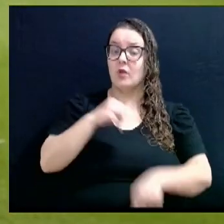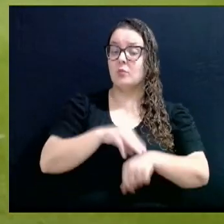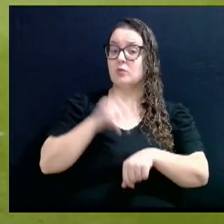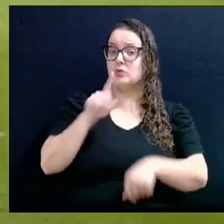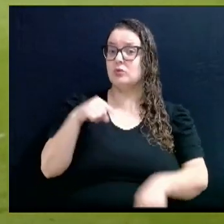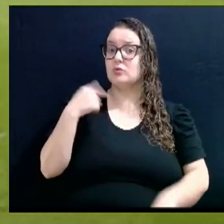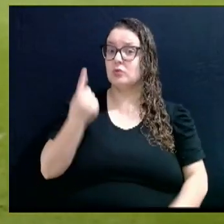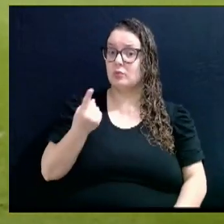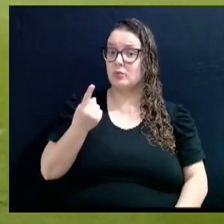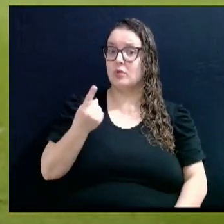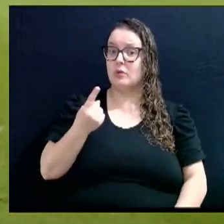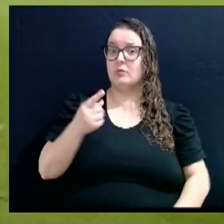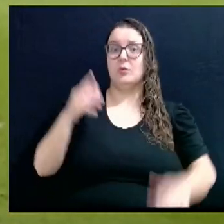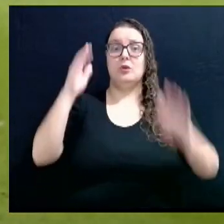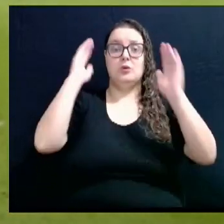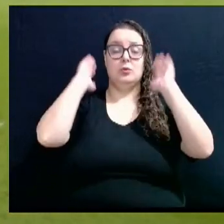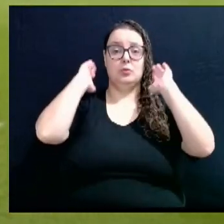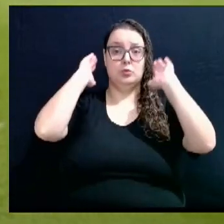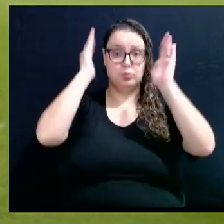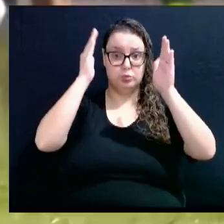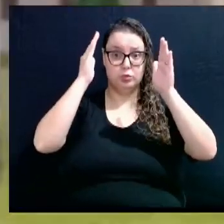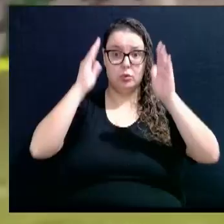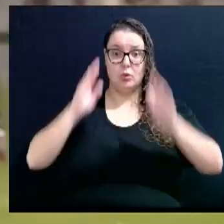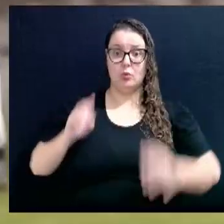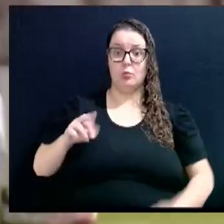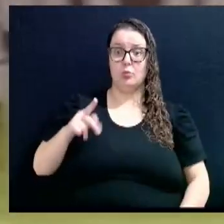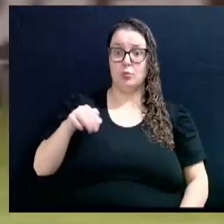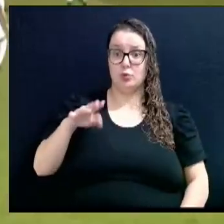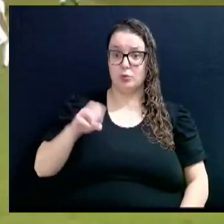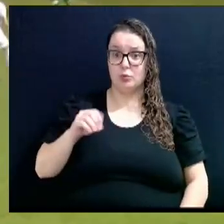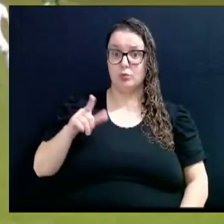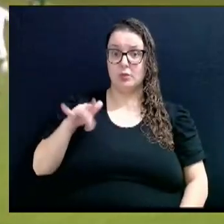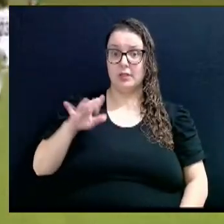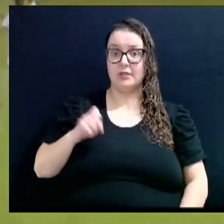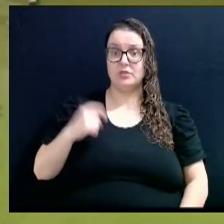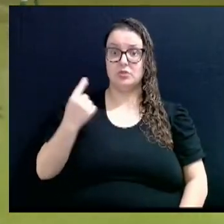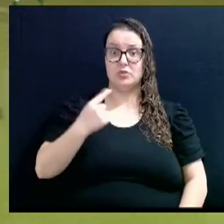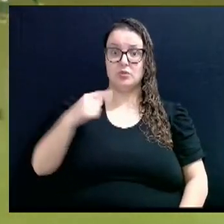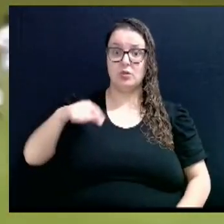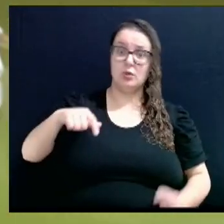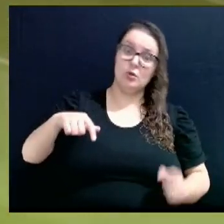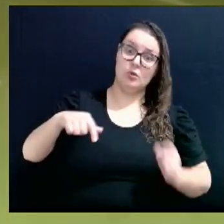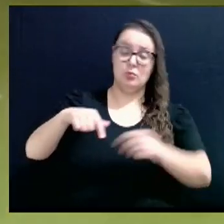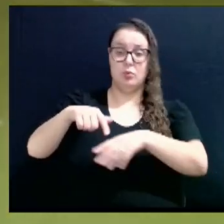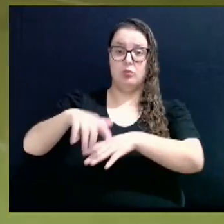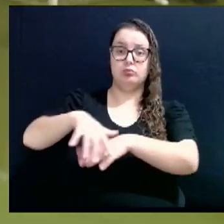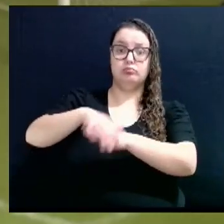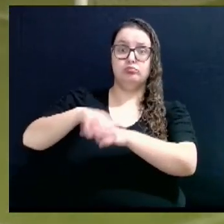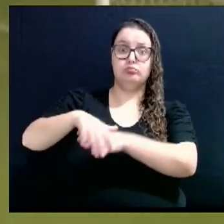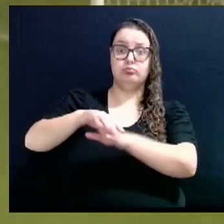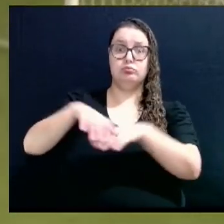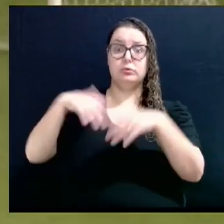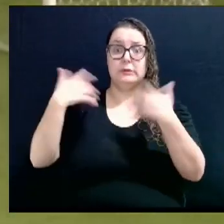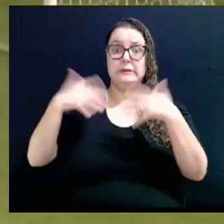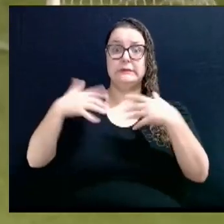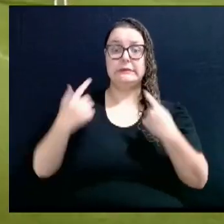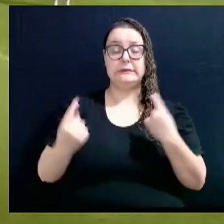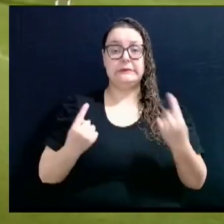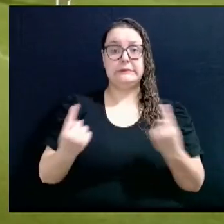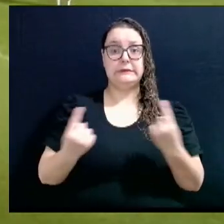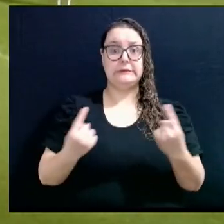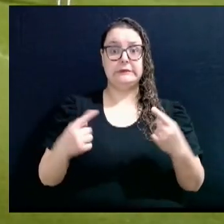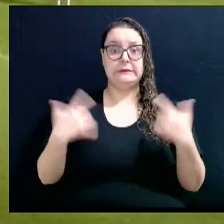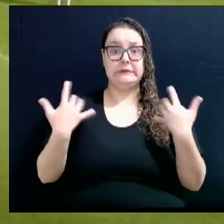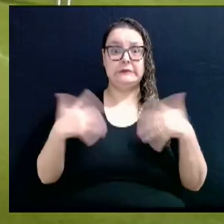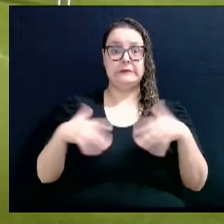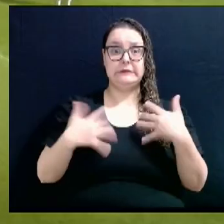de escanteio, Bruno Leite, sozinho, cabeceou para o fundo das redes. Tudo igual, 1-1.